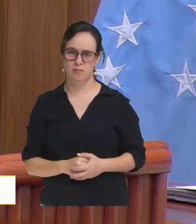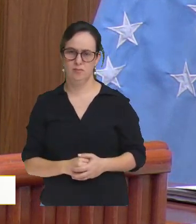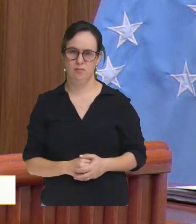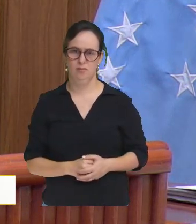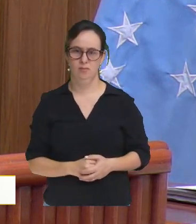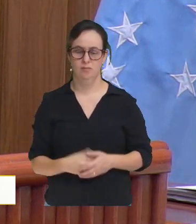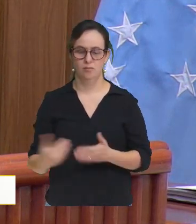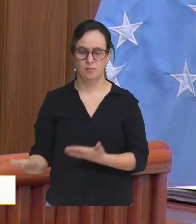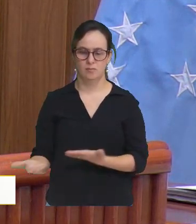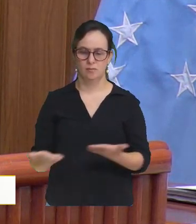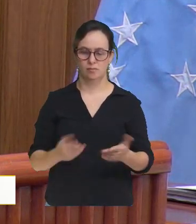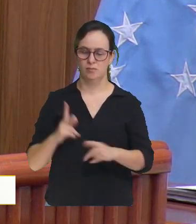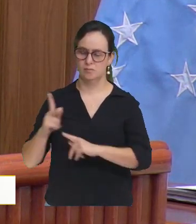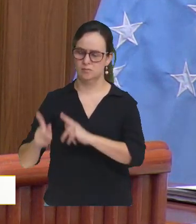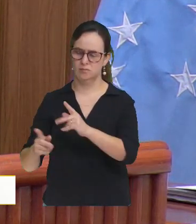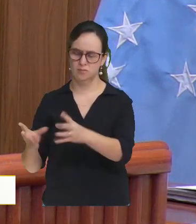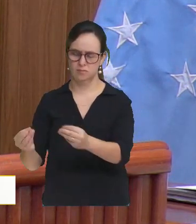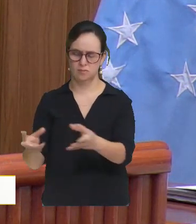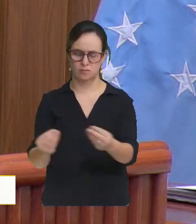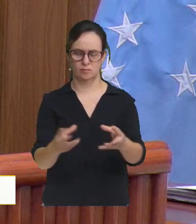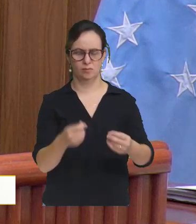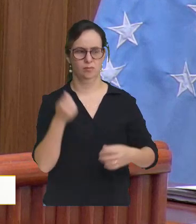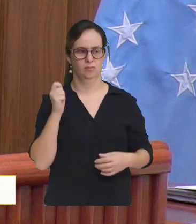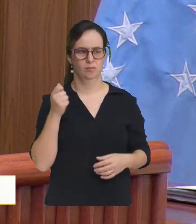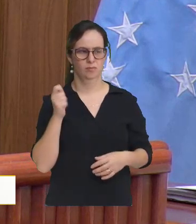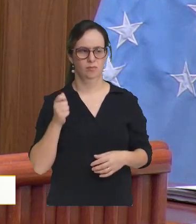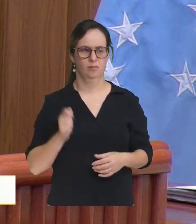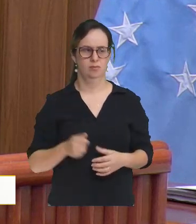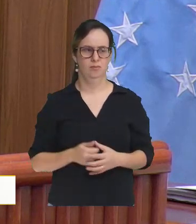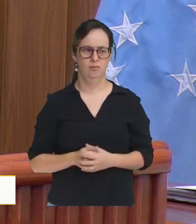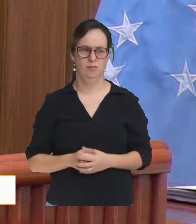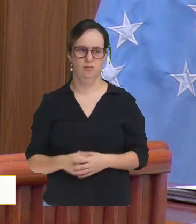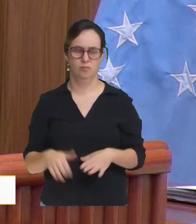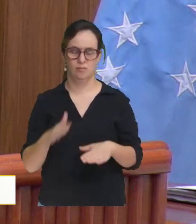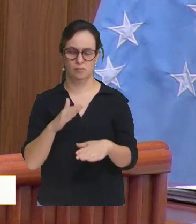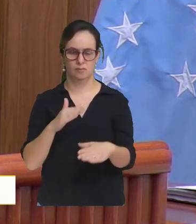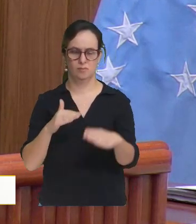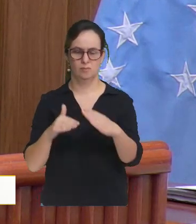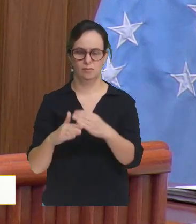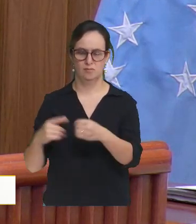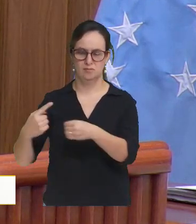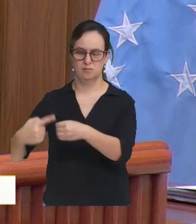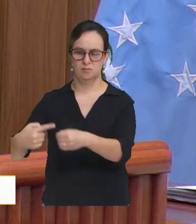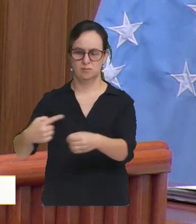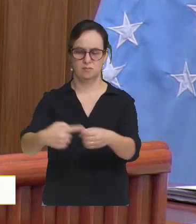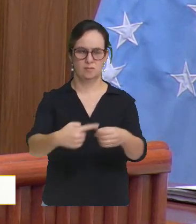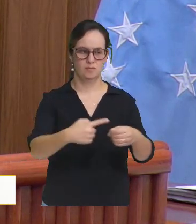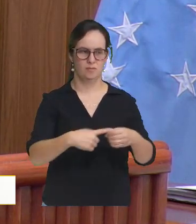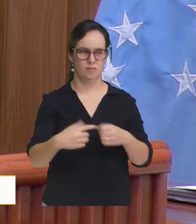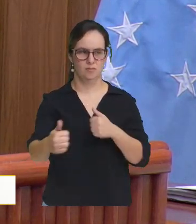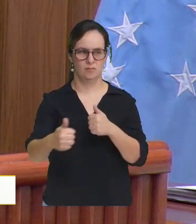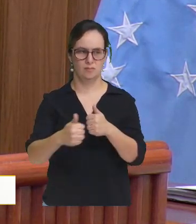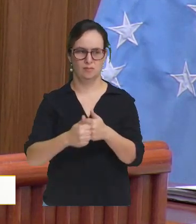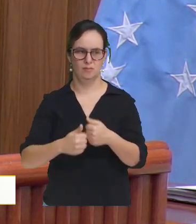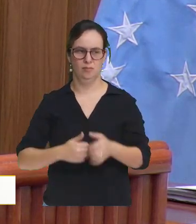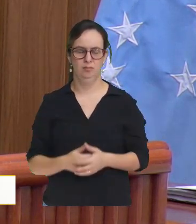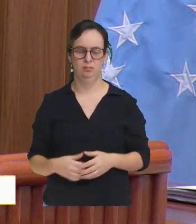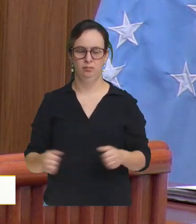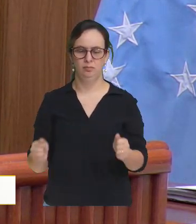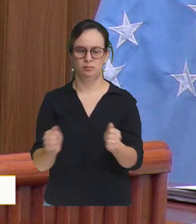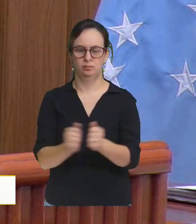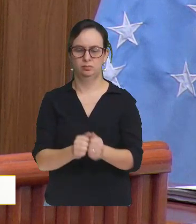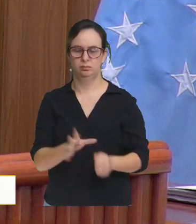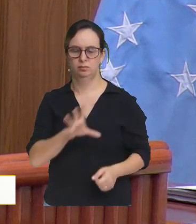cisense, mas de toda a nossa região, com hombridade, com amor à